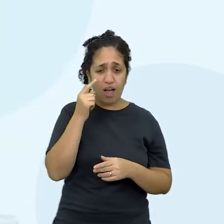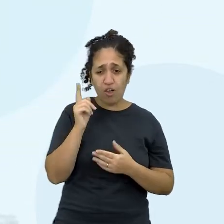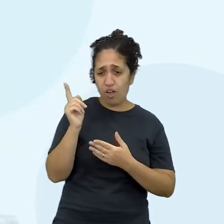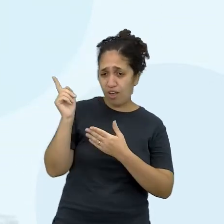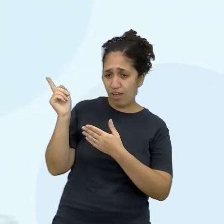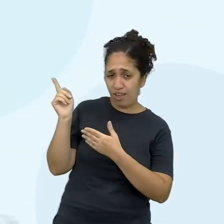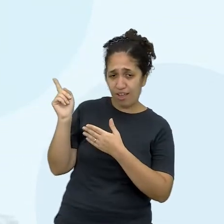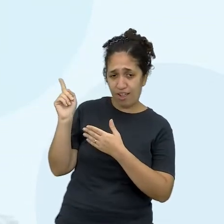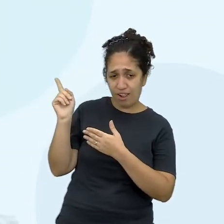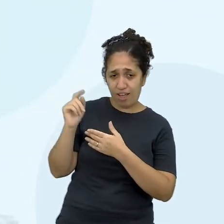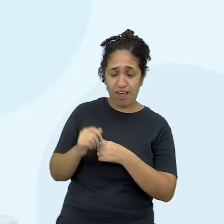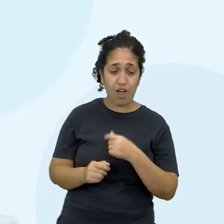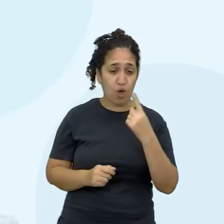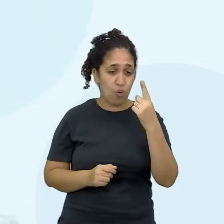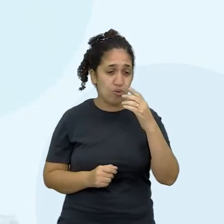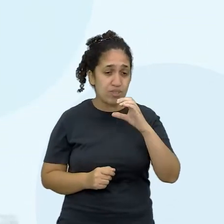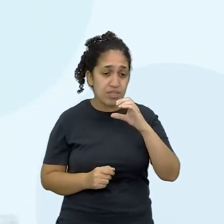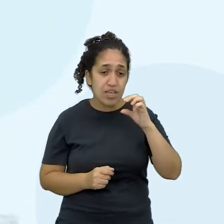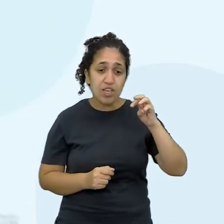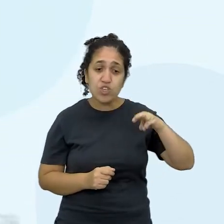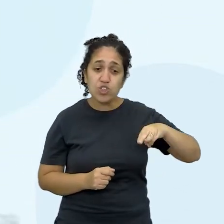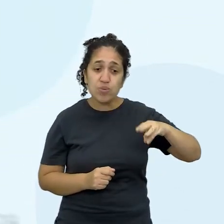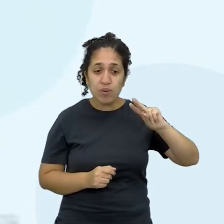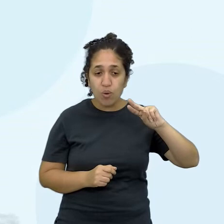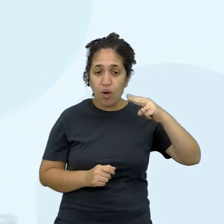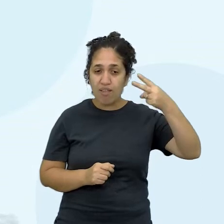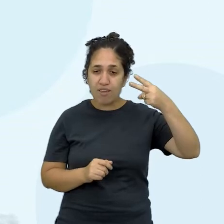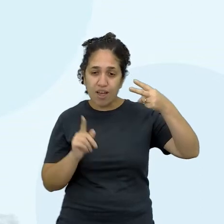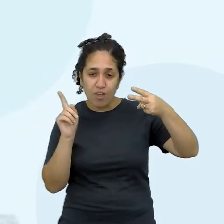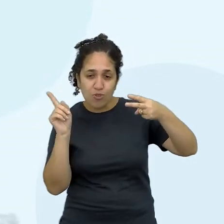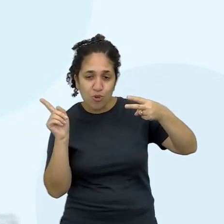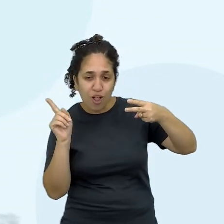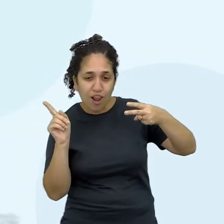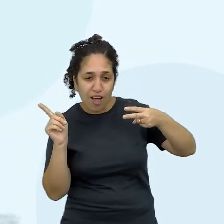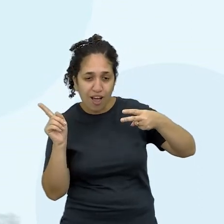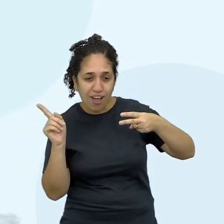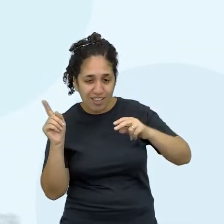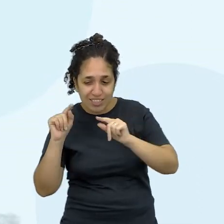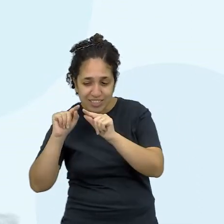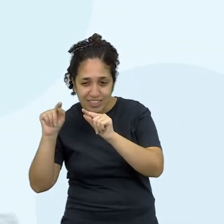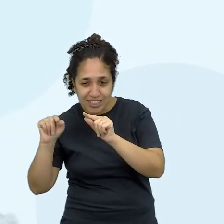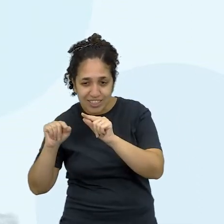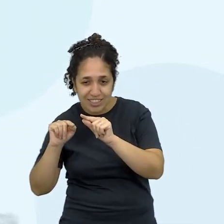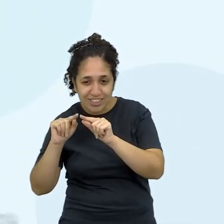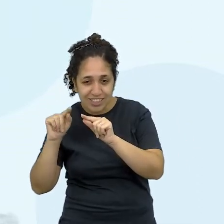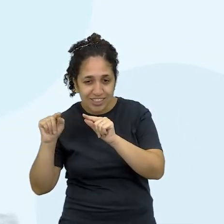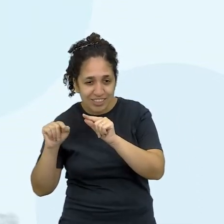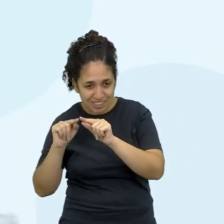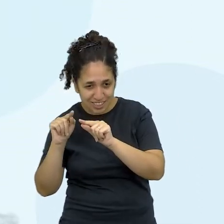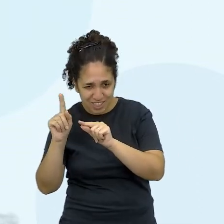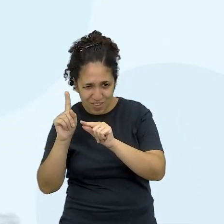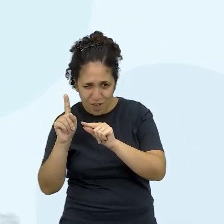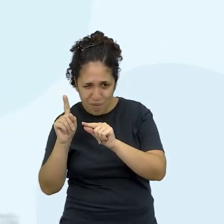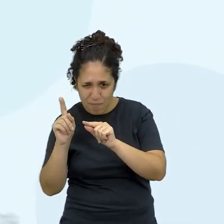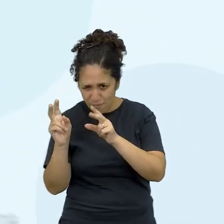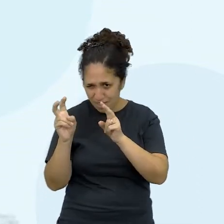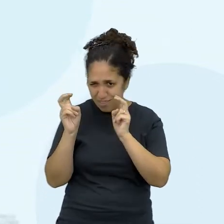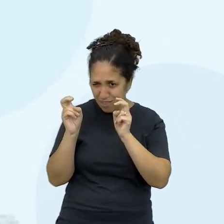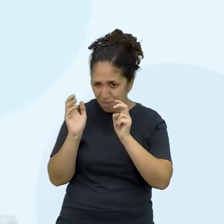eu tiver 1 centímetro quadrado e for esse desenho de tela aqui, ó, já vai aparecer para você o que eu estou querendo dizer.